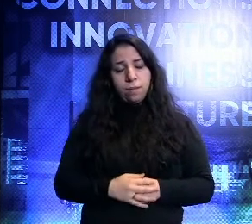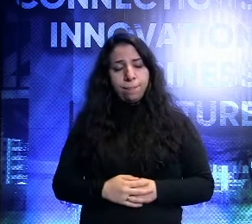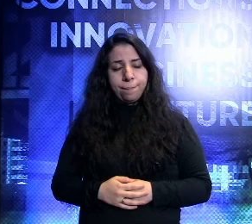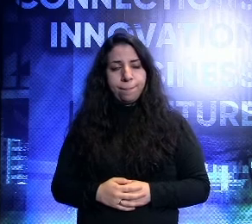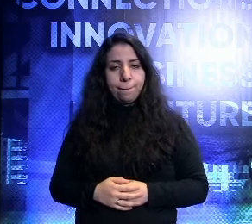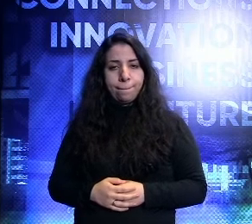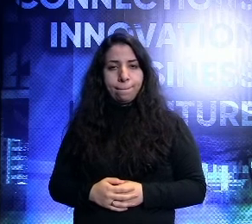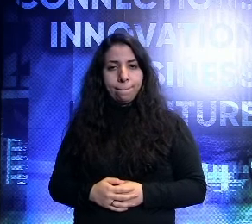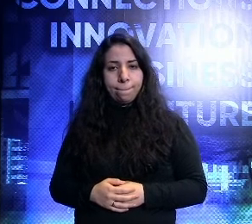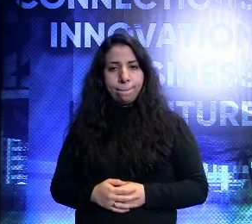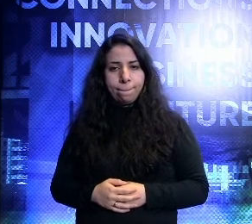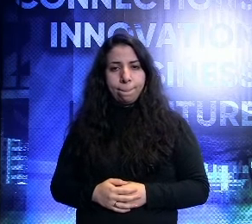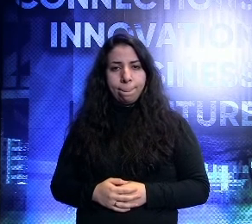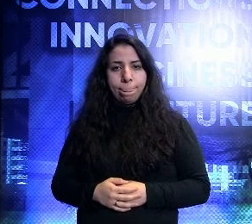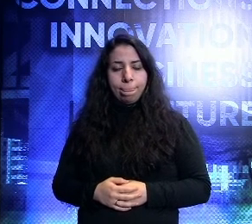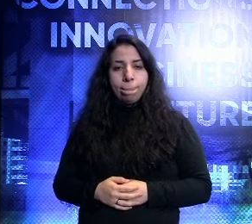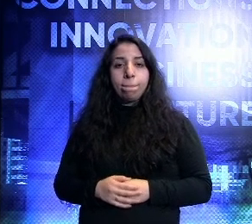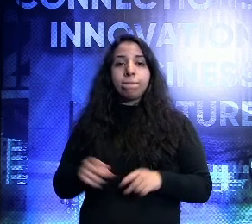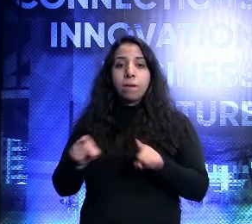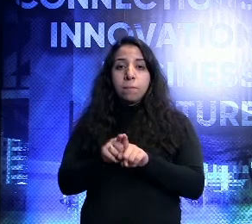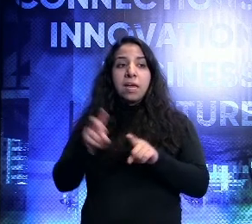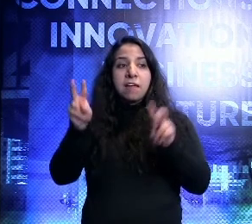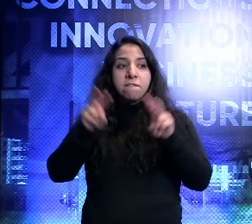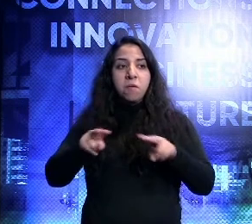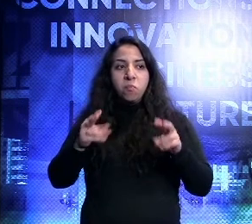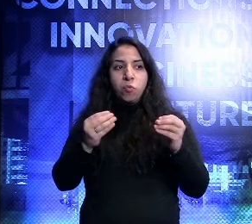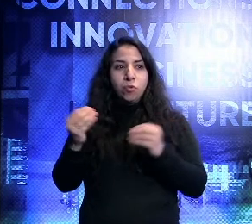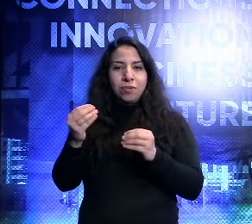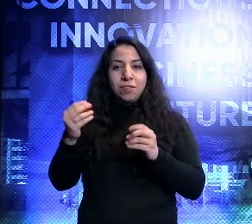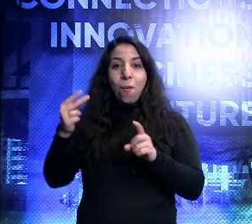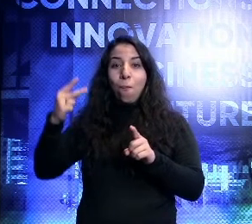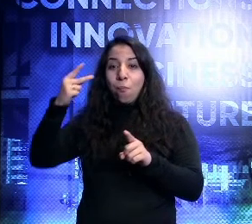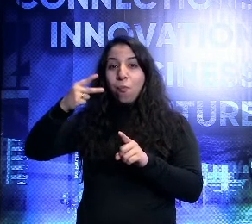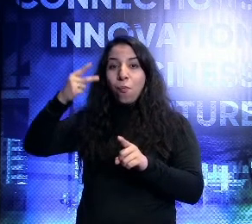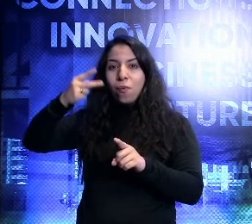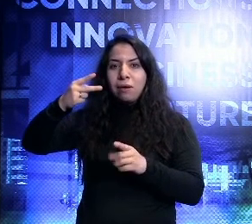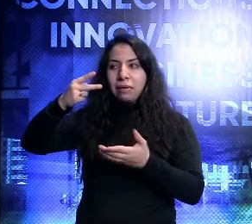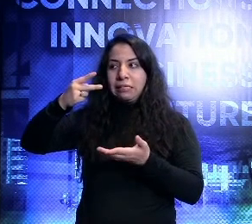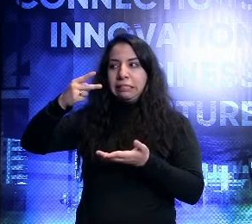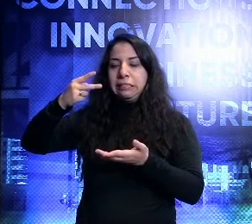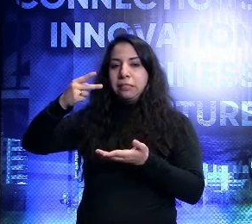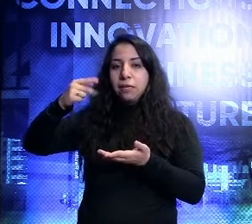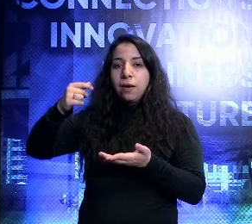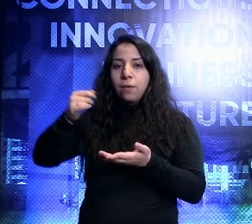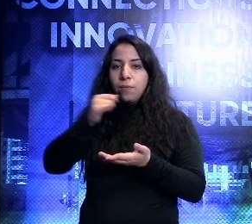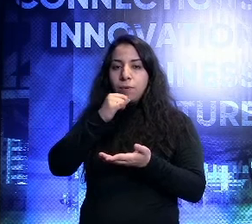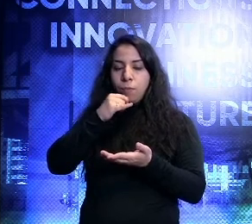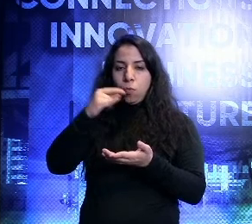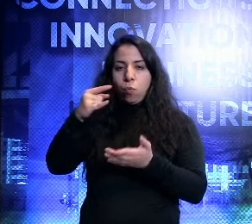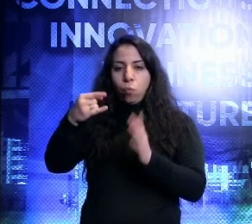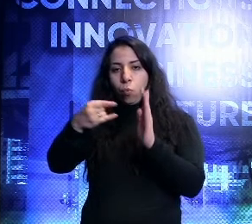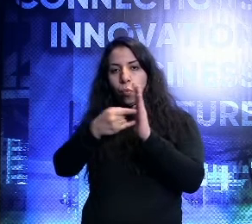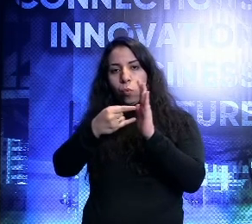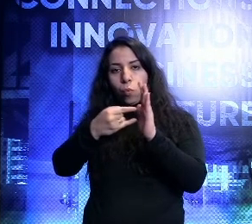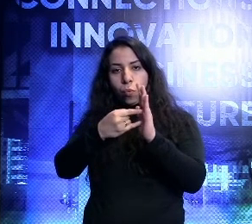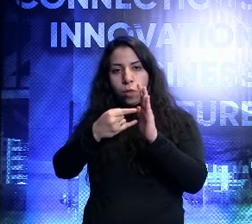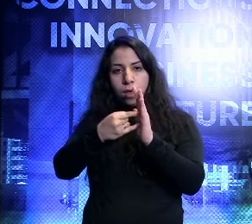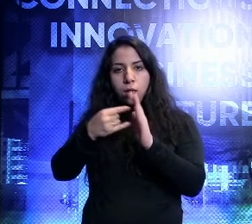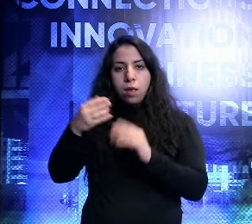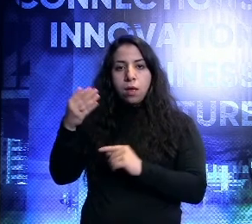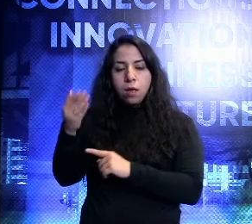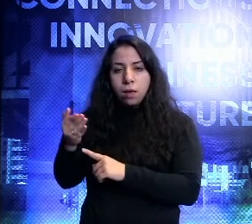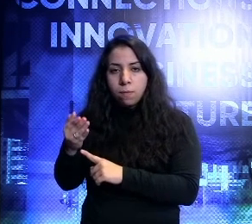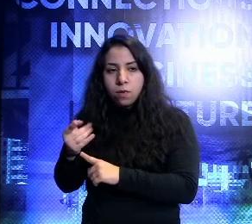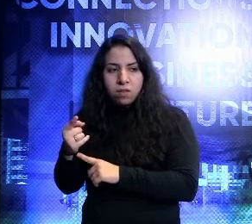Já vi muita questão política, tá? Que é, o cara de dev fala assim, mas não dá, porque o cara de